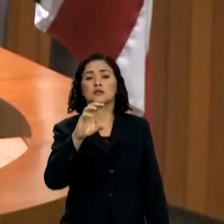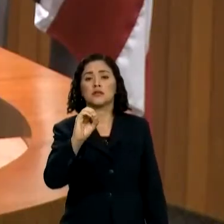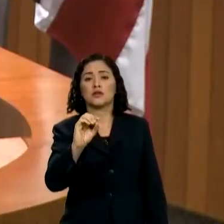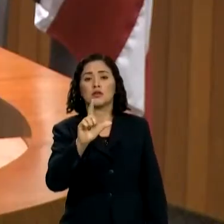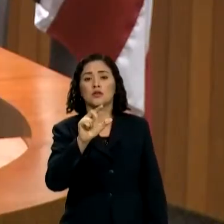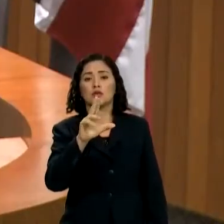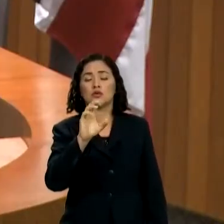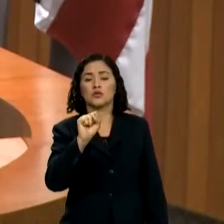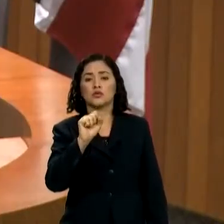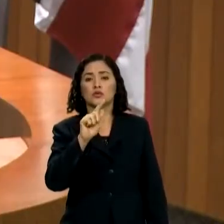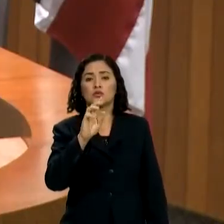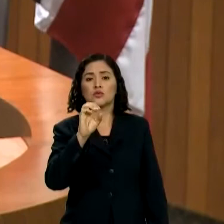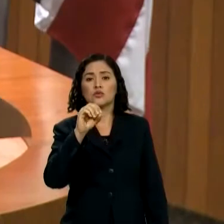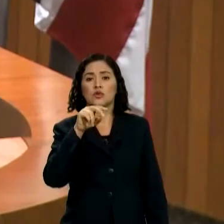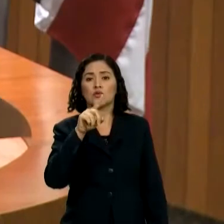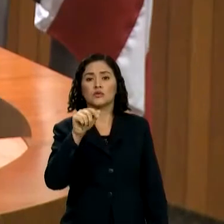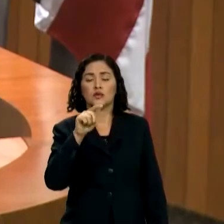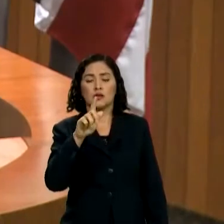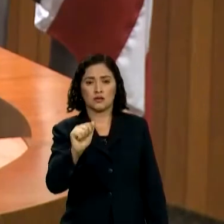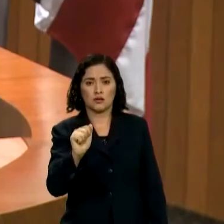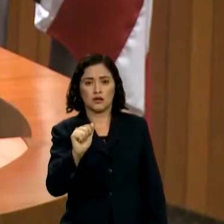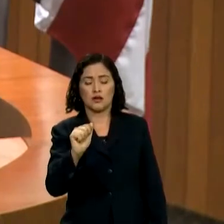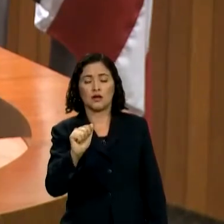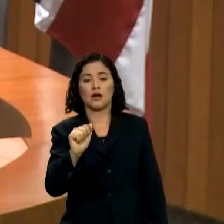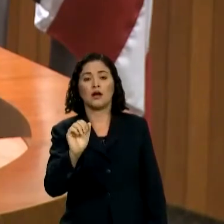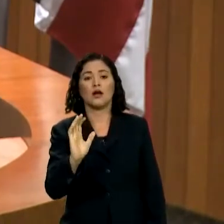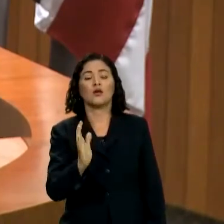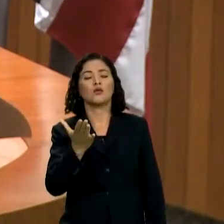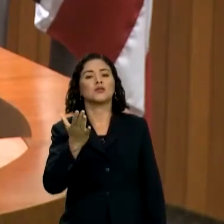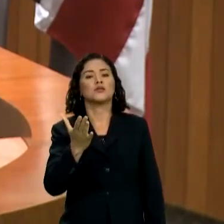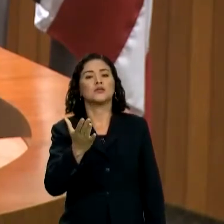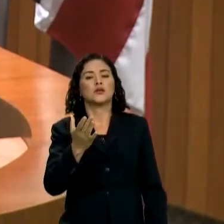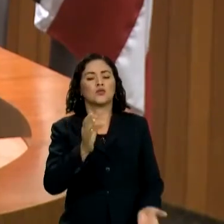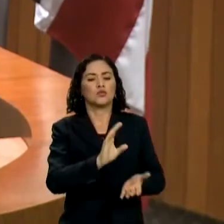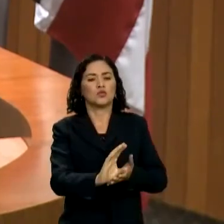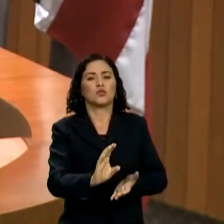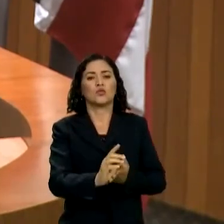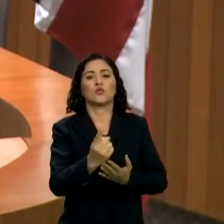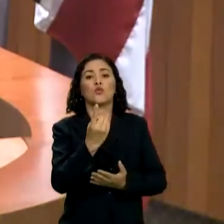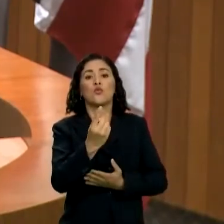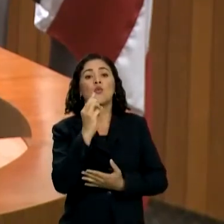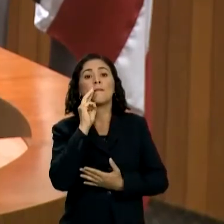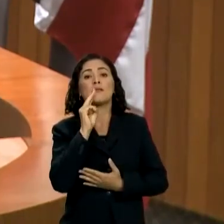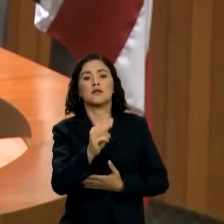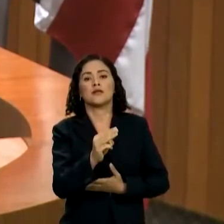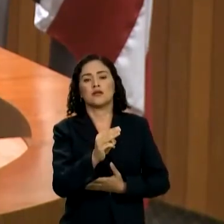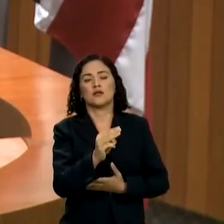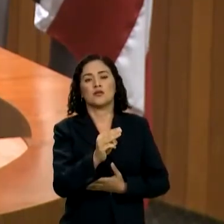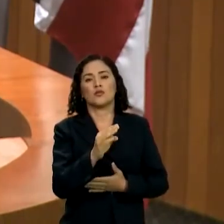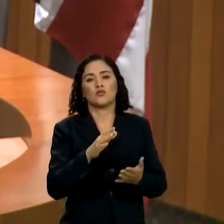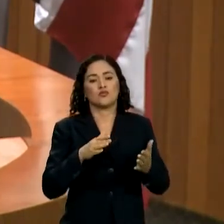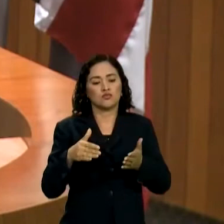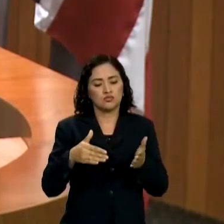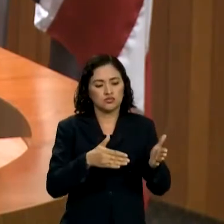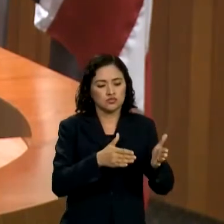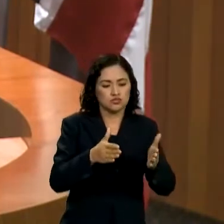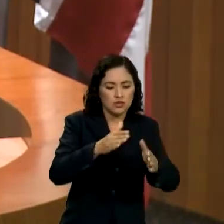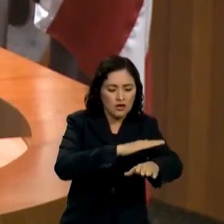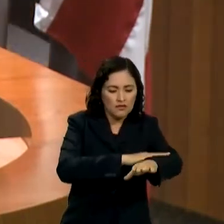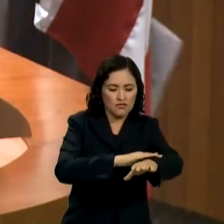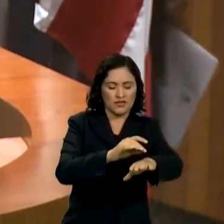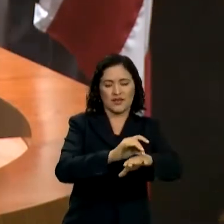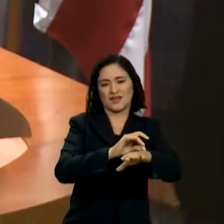aqui levaram demandas que são fundamentais, desde sistema de abastecimento de água, para aquela população que às vezes está no